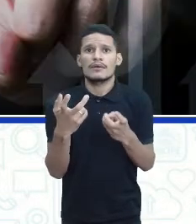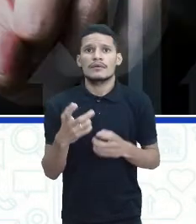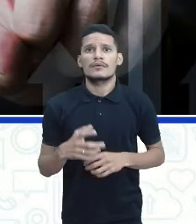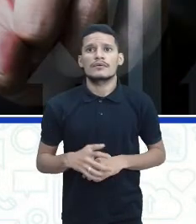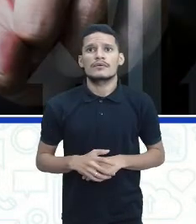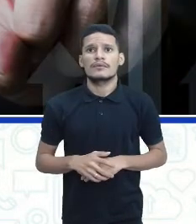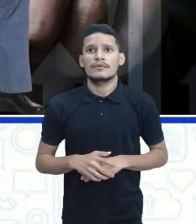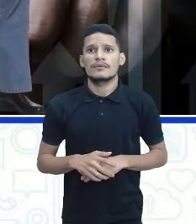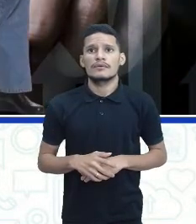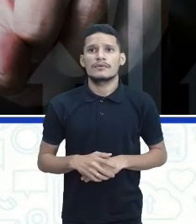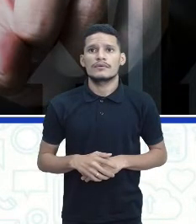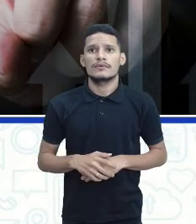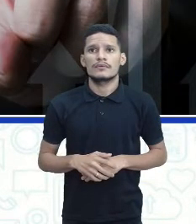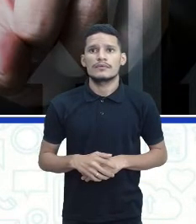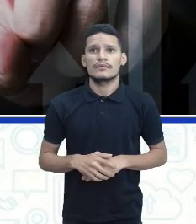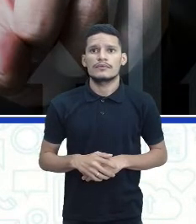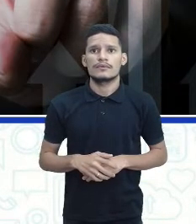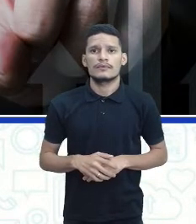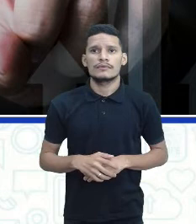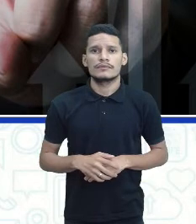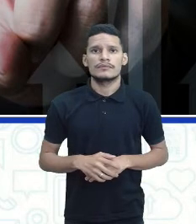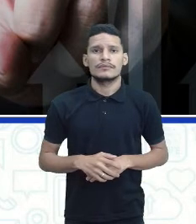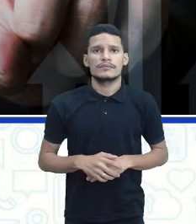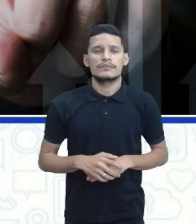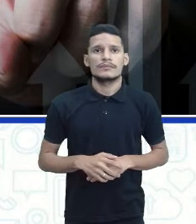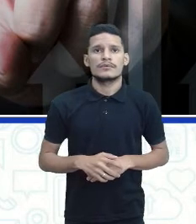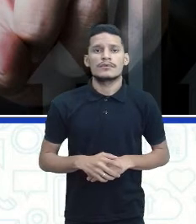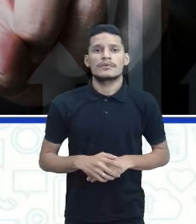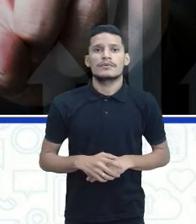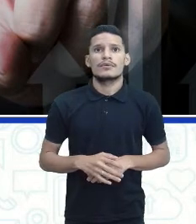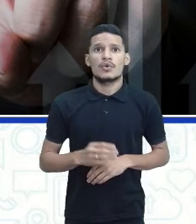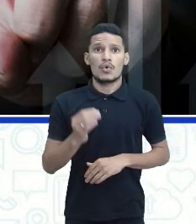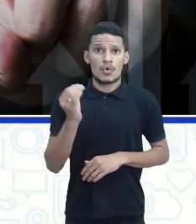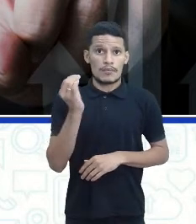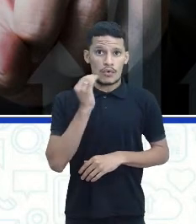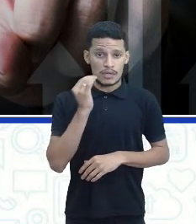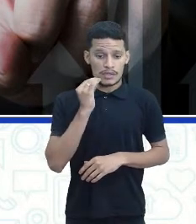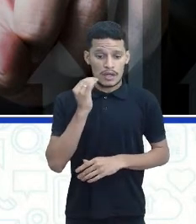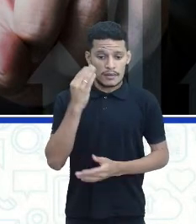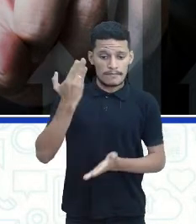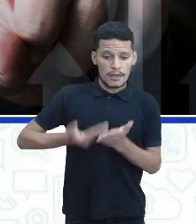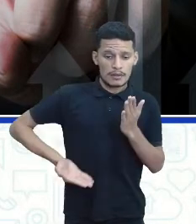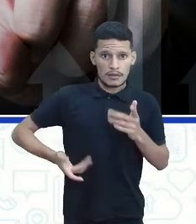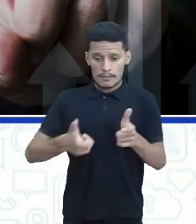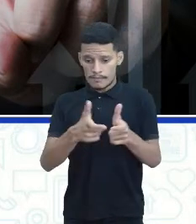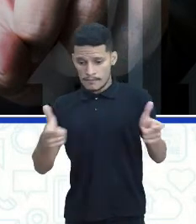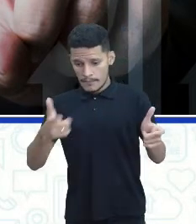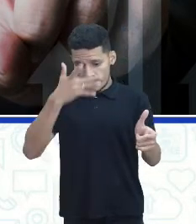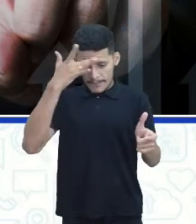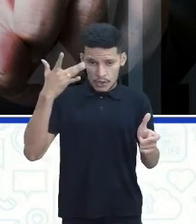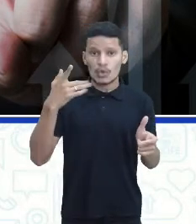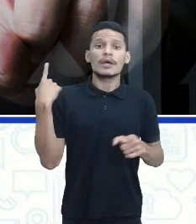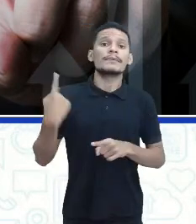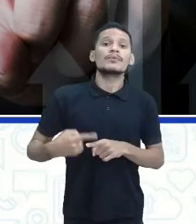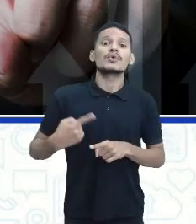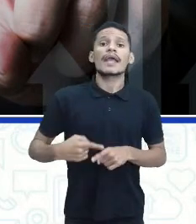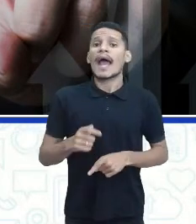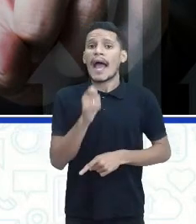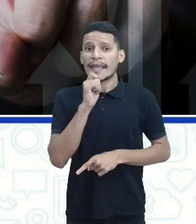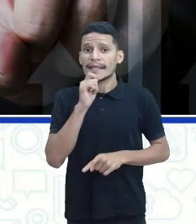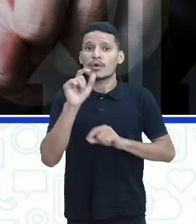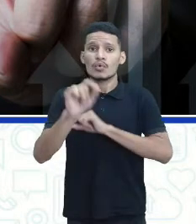Eita, peraí, que deu uma volta aqui. A oportunidade é perdida pela maioria das pessoas porque está vestida